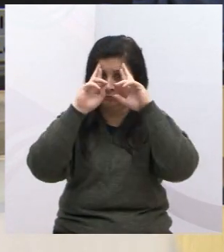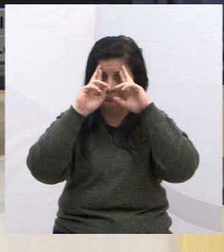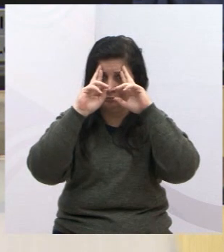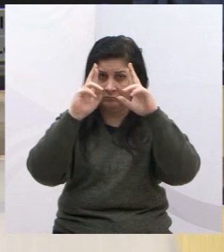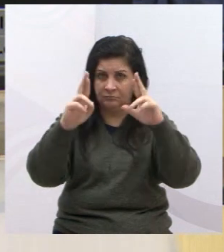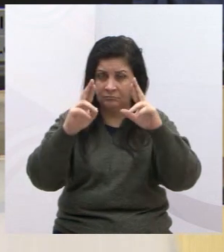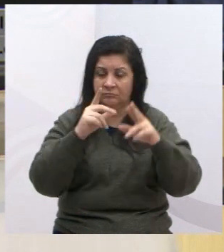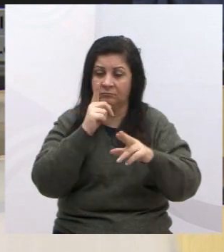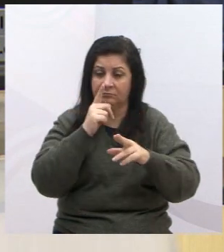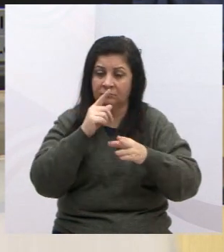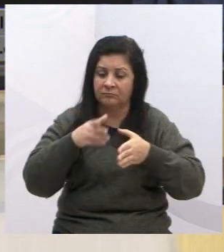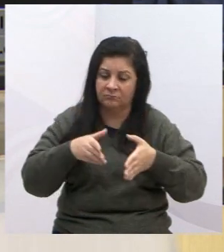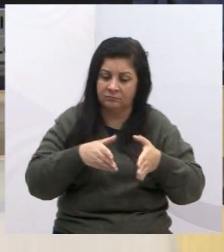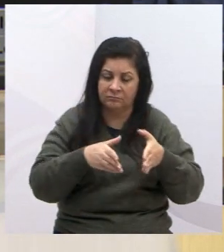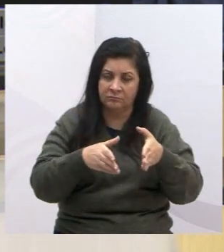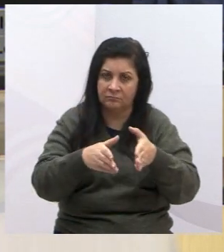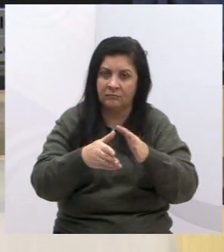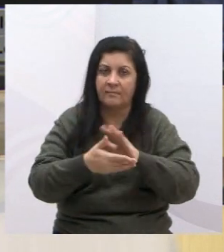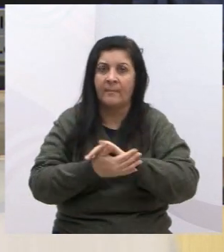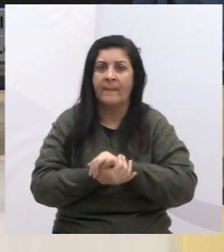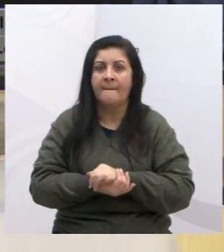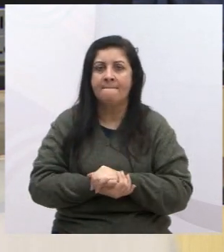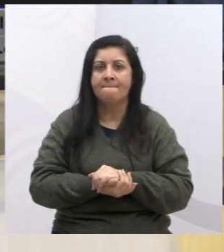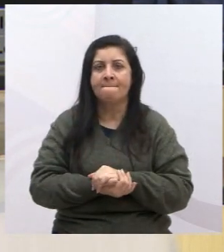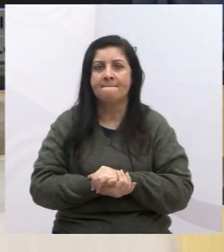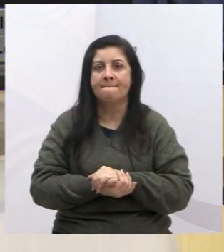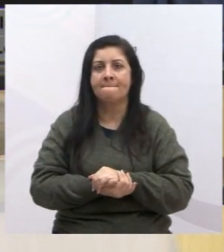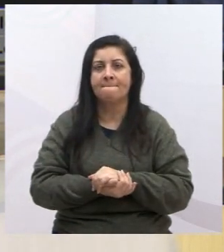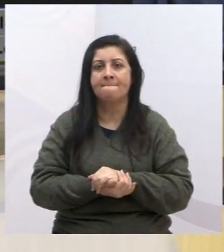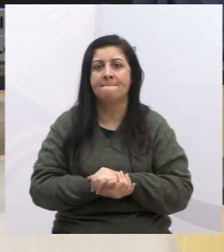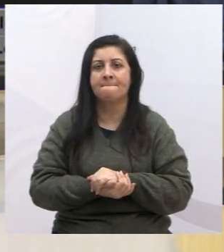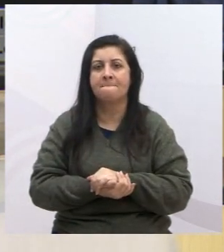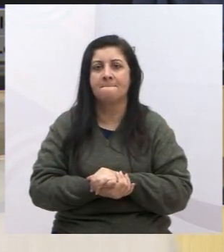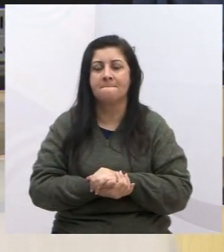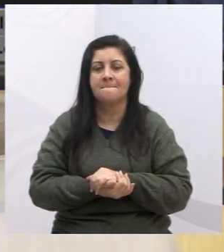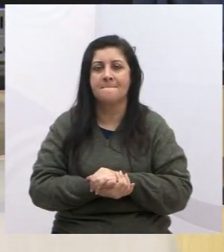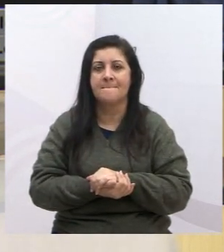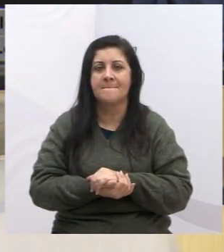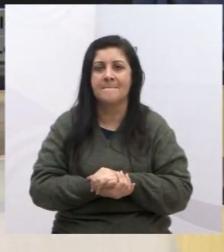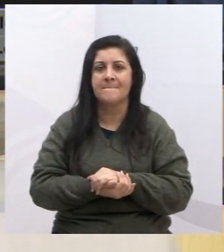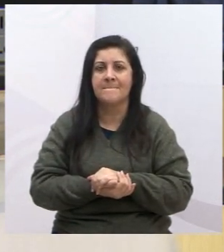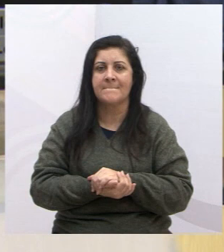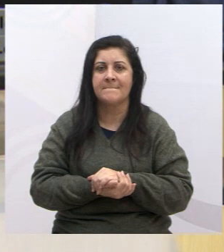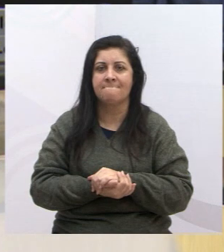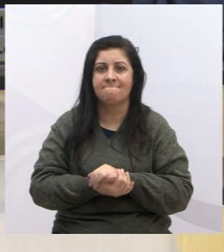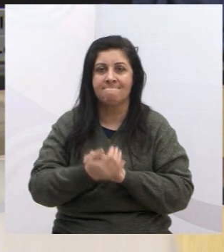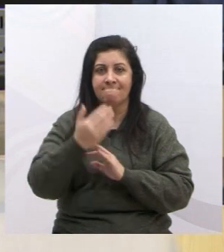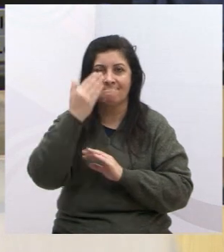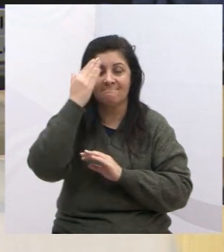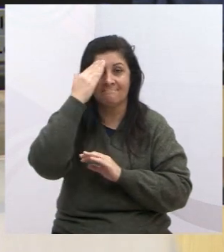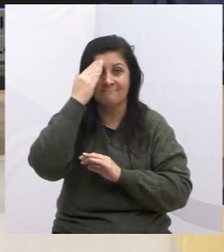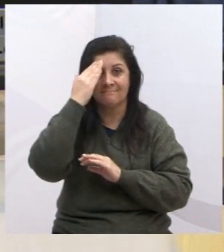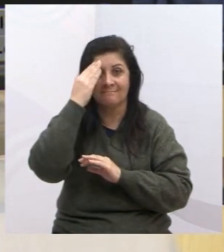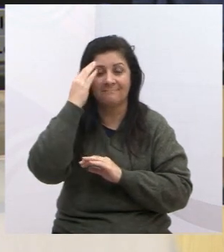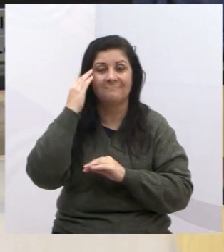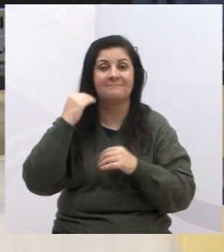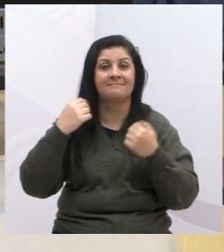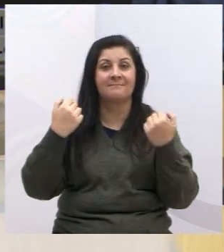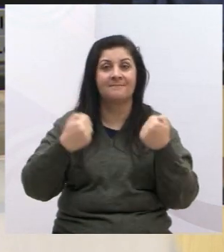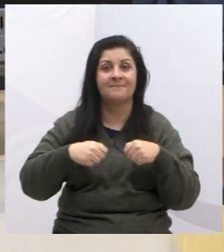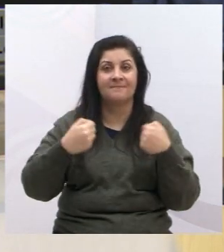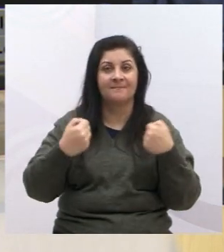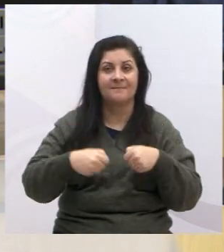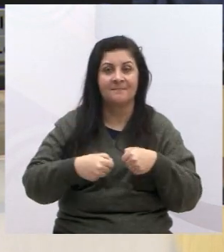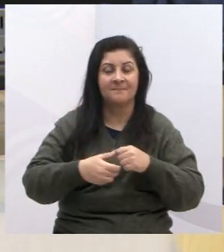cursos d'água, d'águas naturais que contam a cidade, considerando que é necessária a adoção